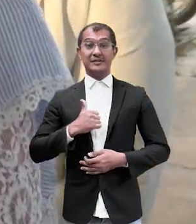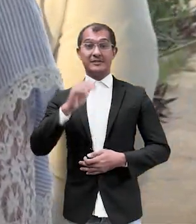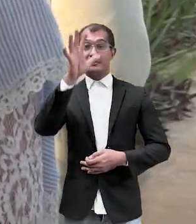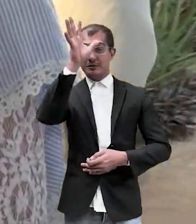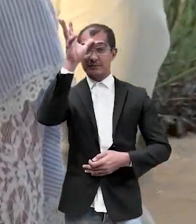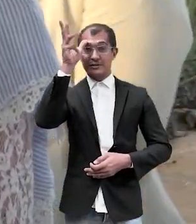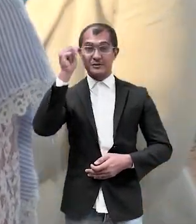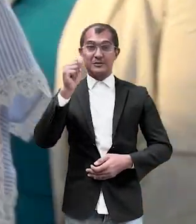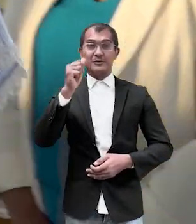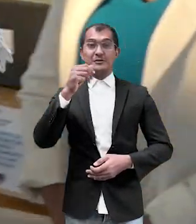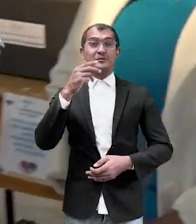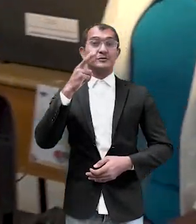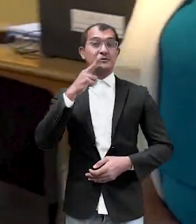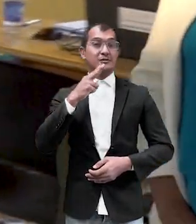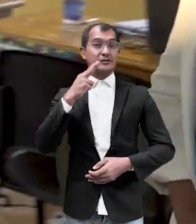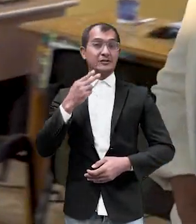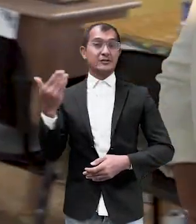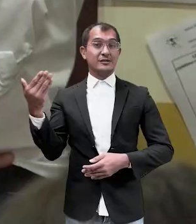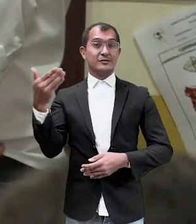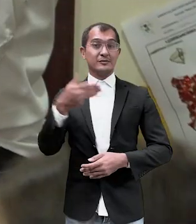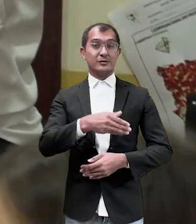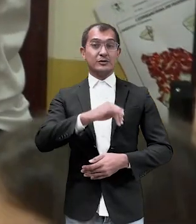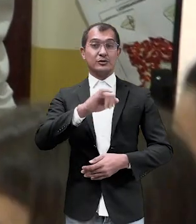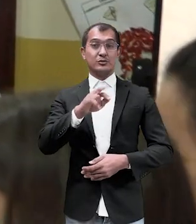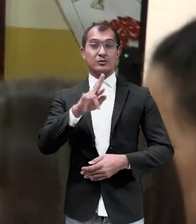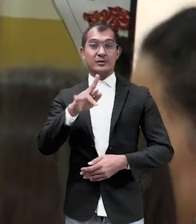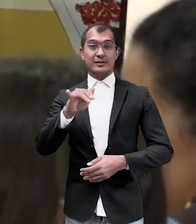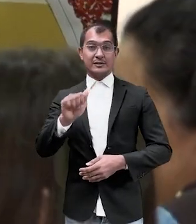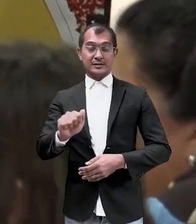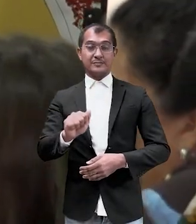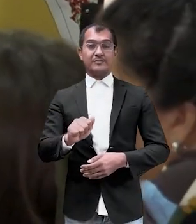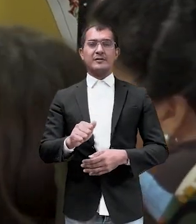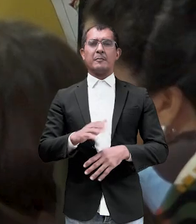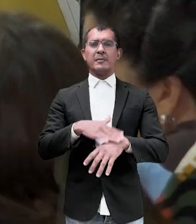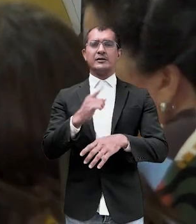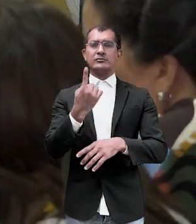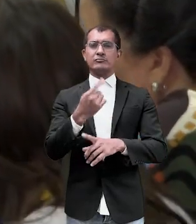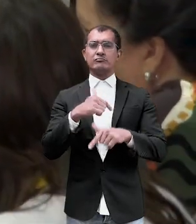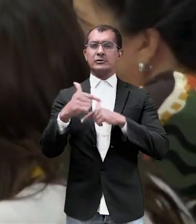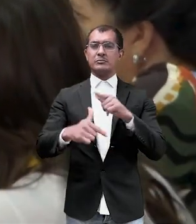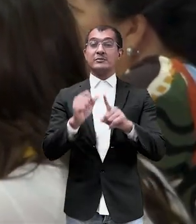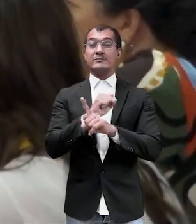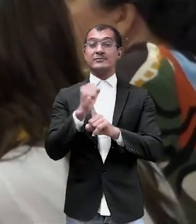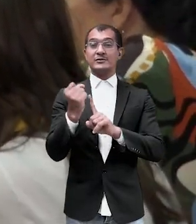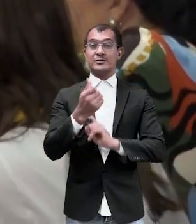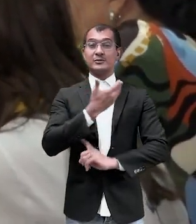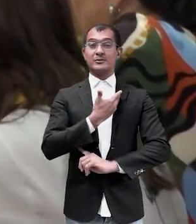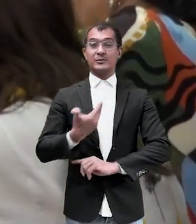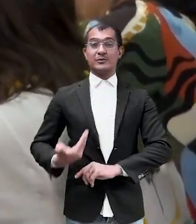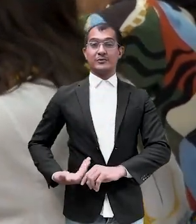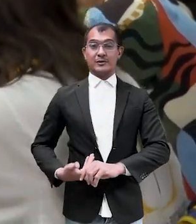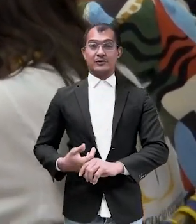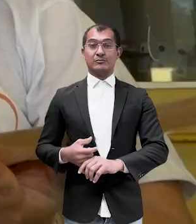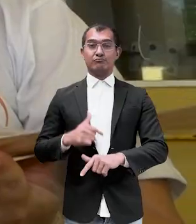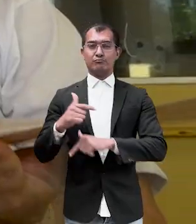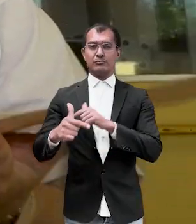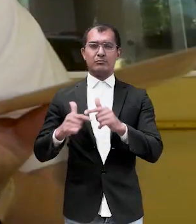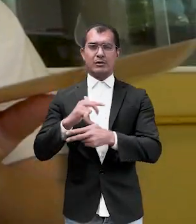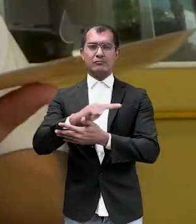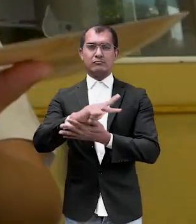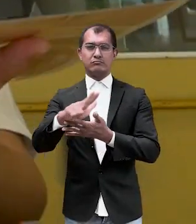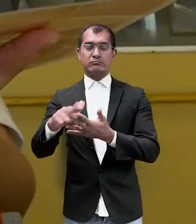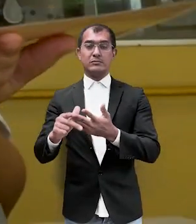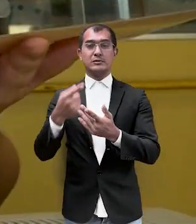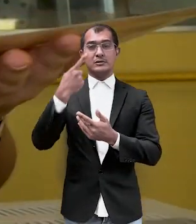a primeira dama de Mato Grosso Virgínia Mendes esteve em Juara em mais uma ação social do Governo do Estado é o